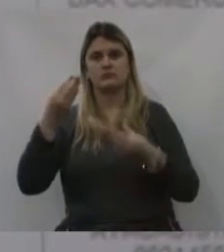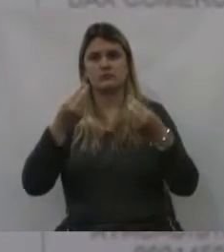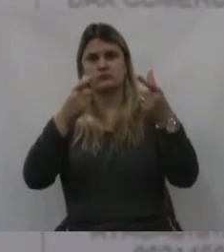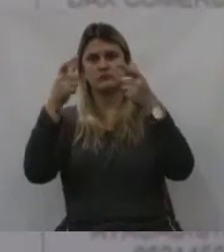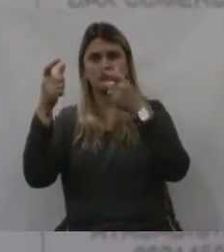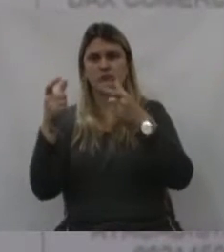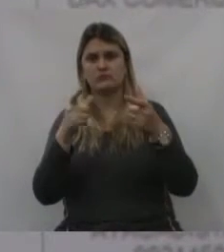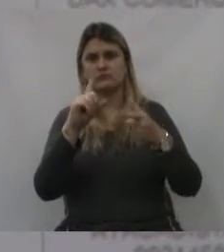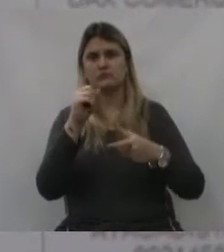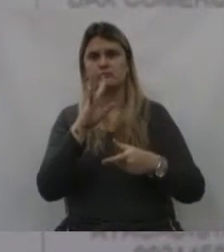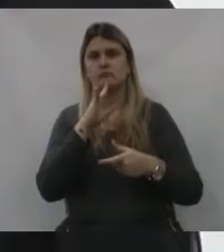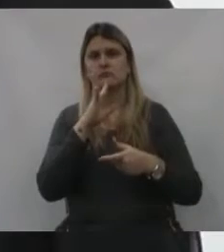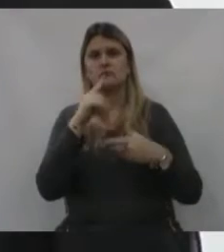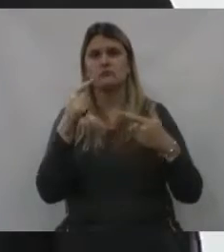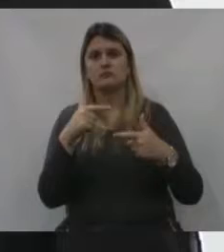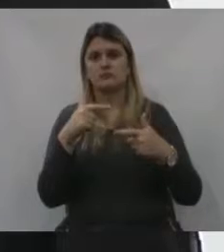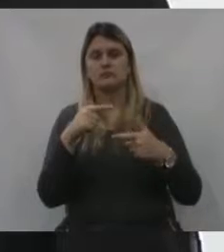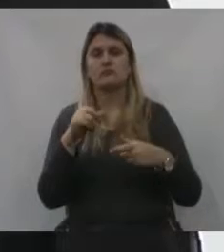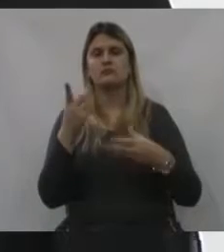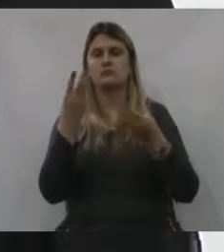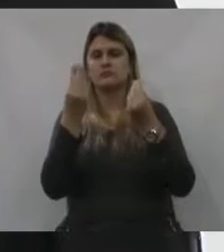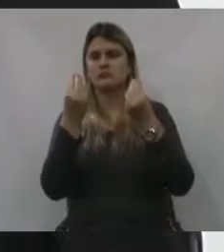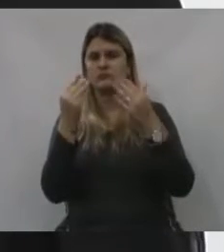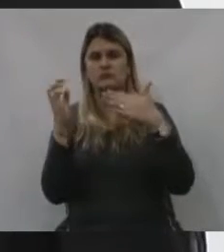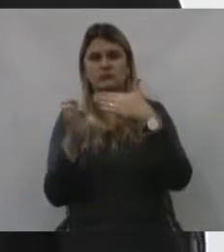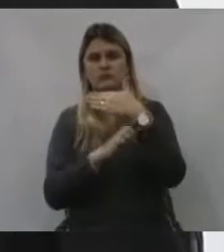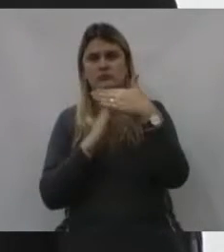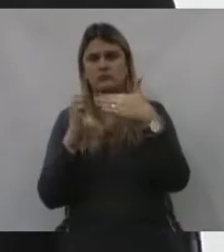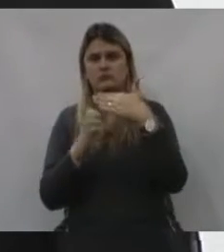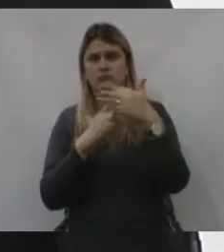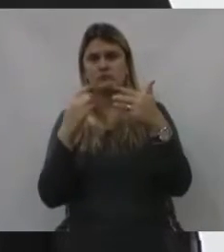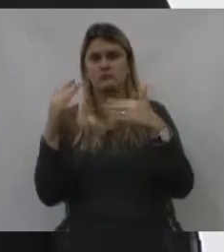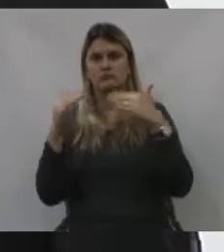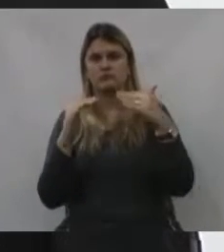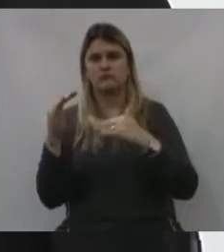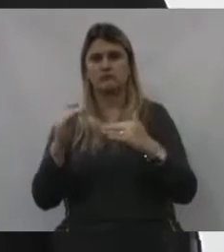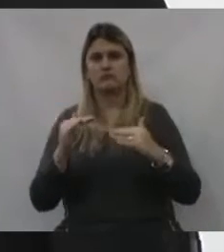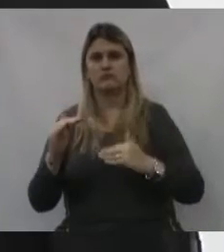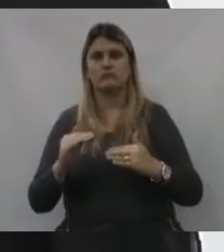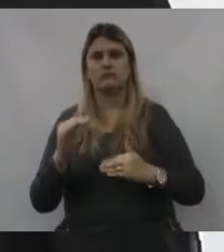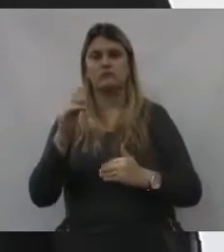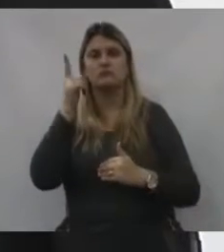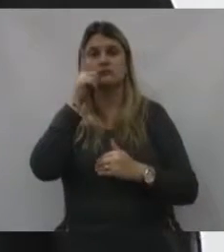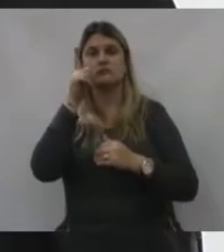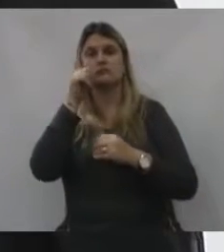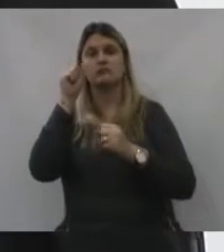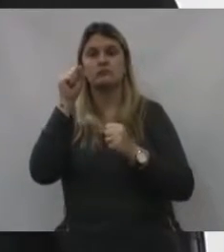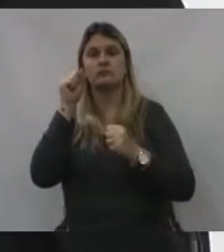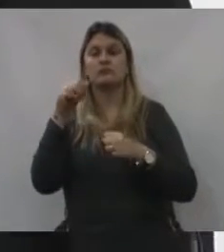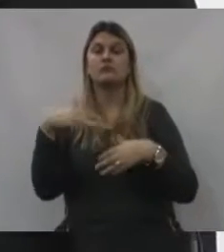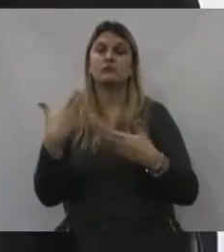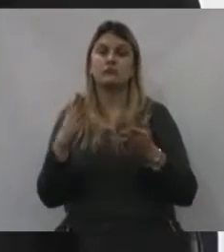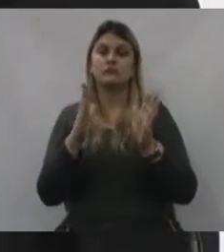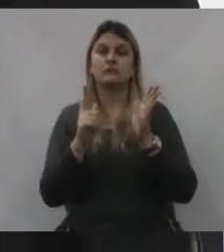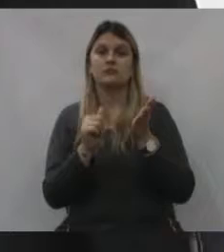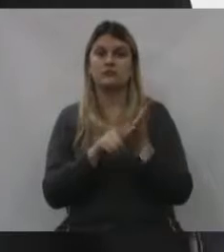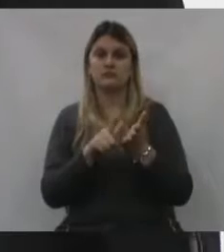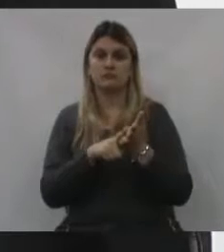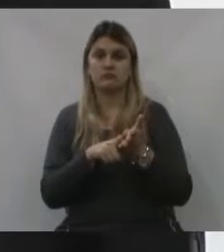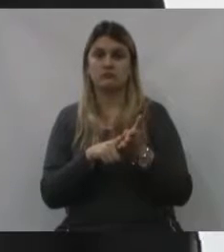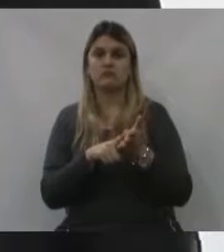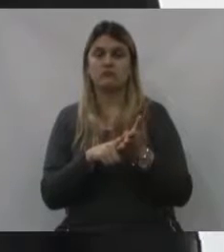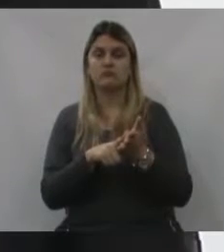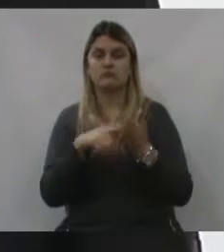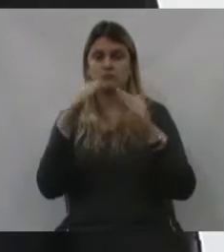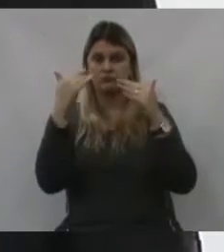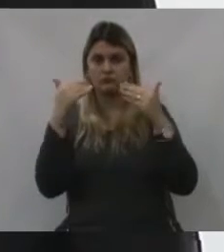empresas de vários lugares. Eu nem conheço de onde que são, mas são inúmeras empresas que ganharam essa concorrência. Então, essa